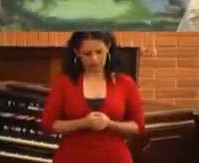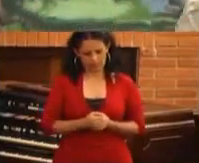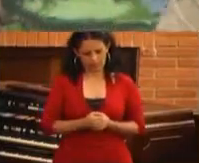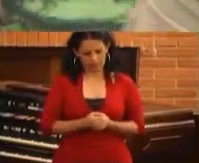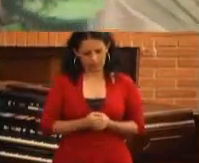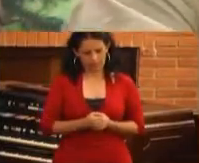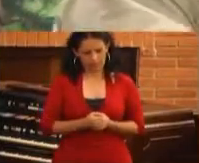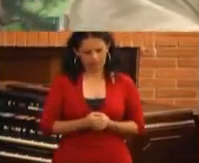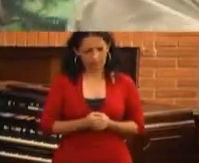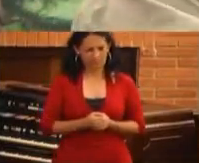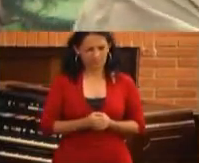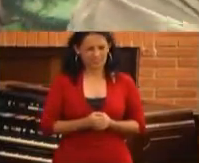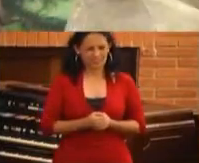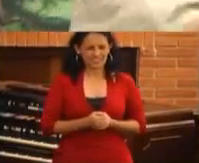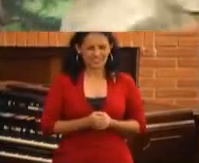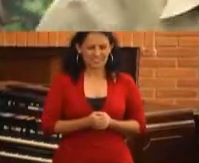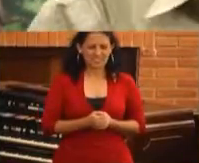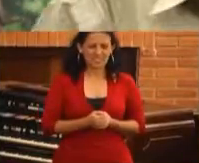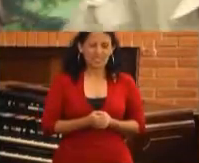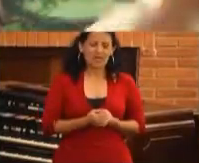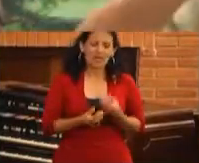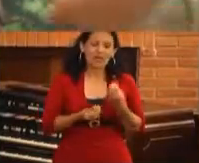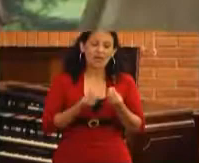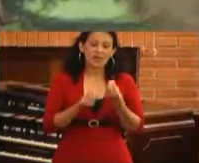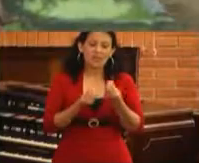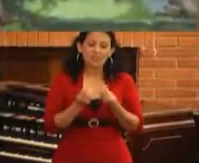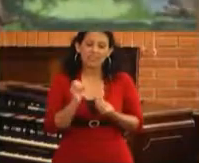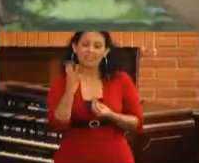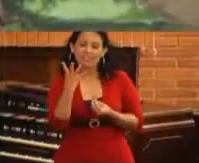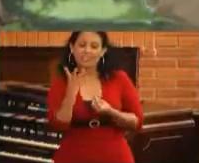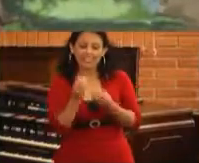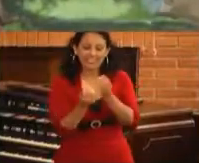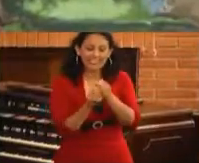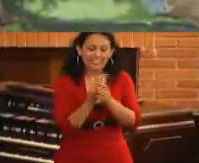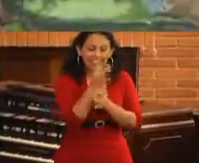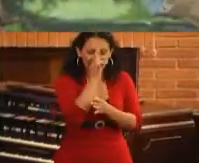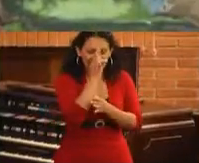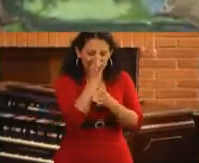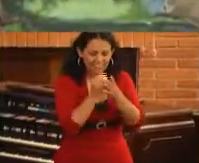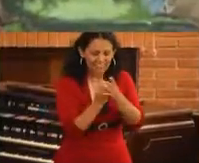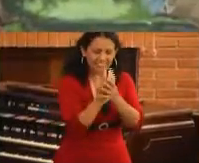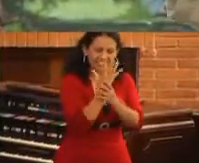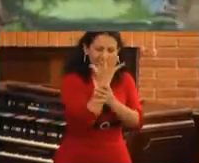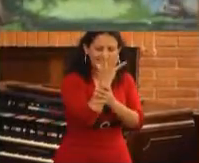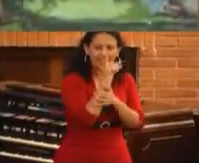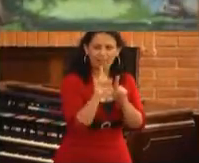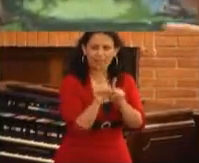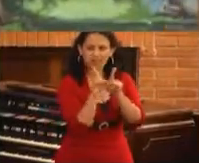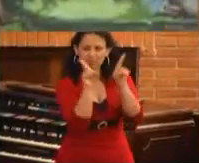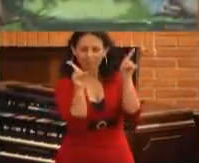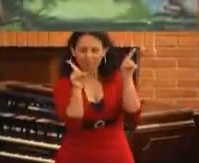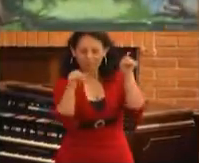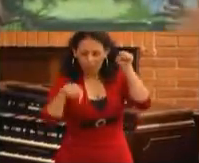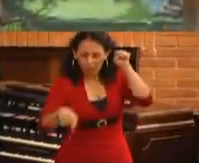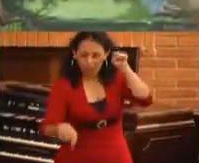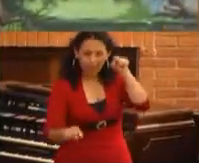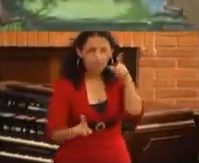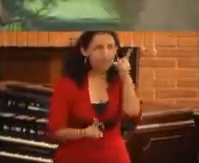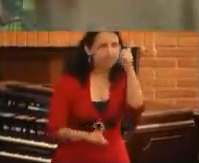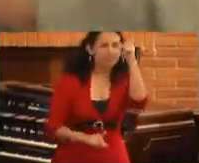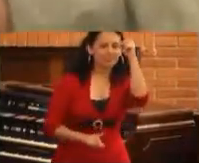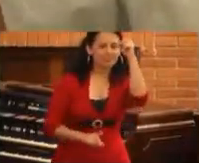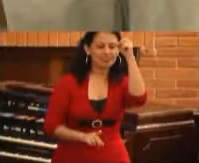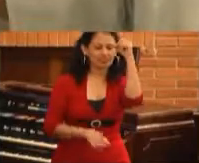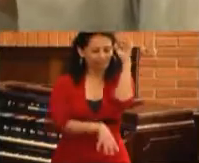planta, um cresce para baixo, o outro cresce para cima? Um faz a radícula e o outro faz